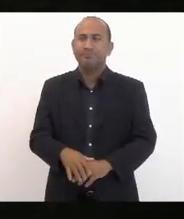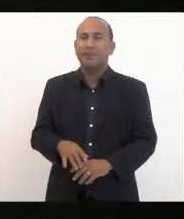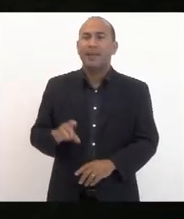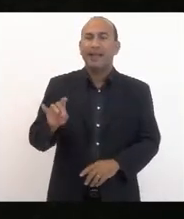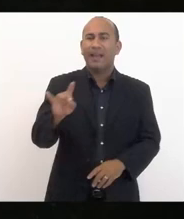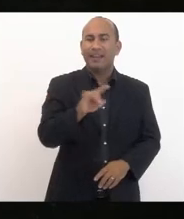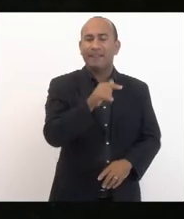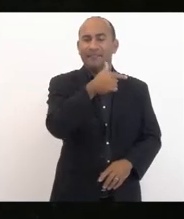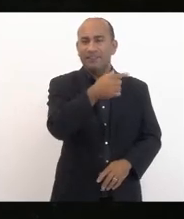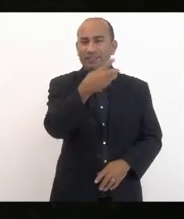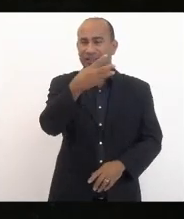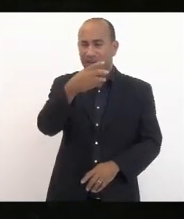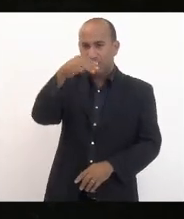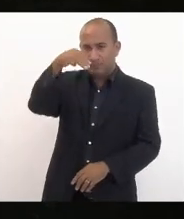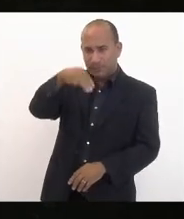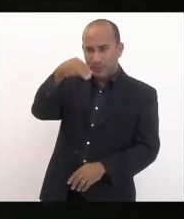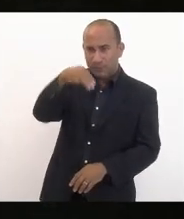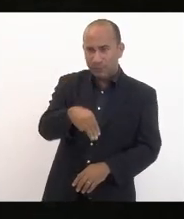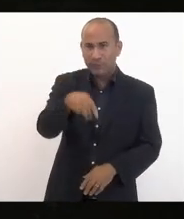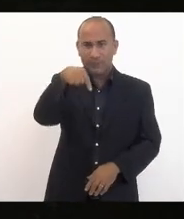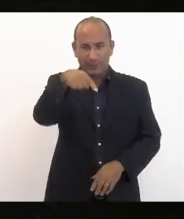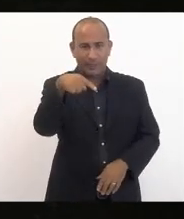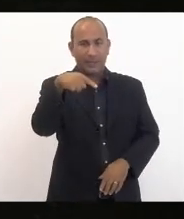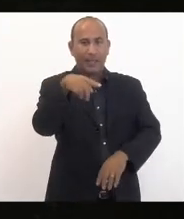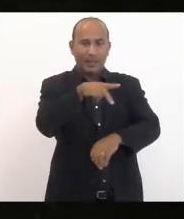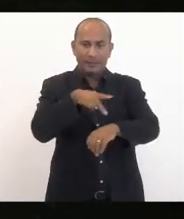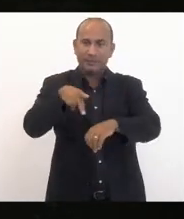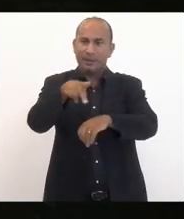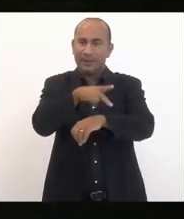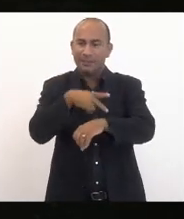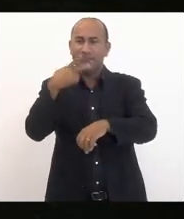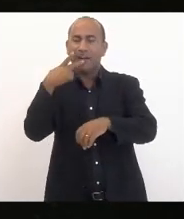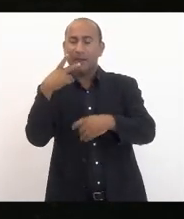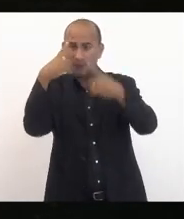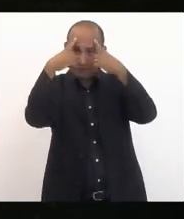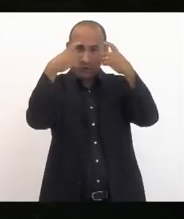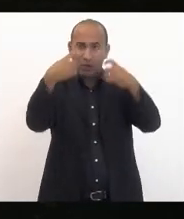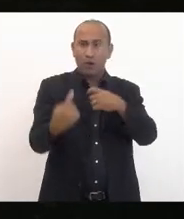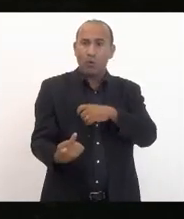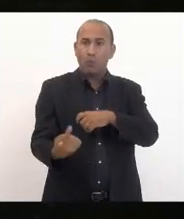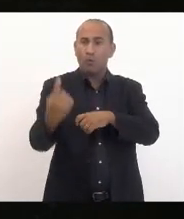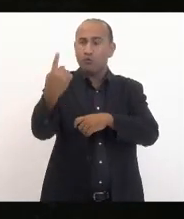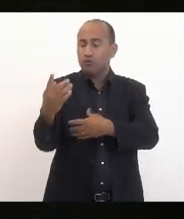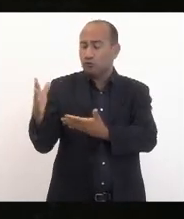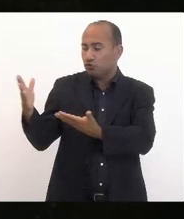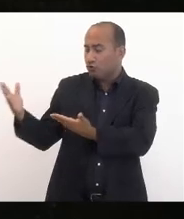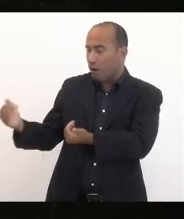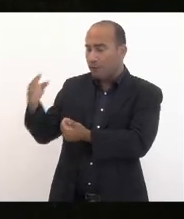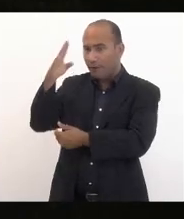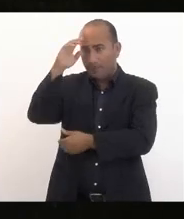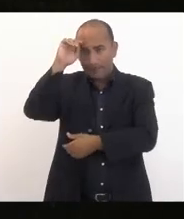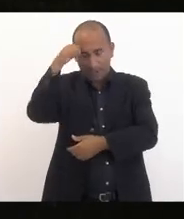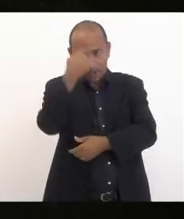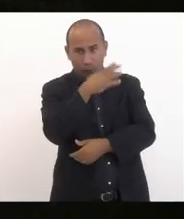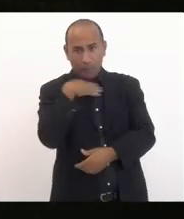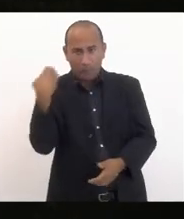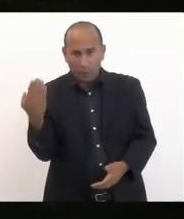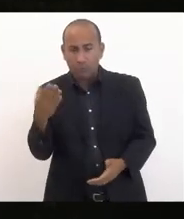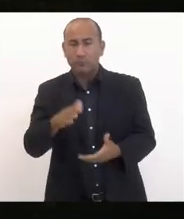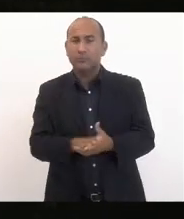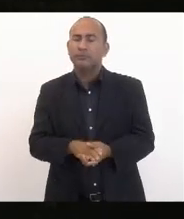nesse país, segundo o Atlas da Violência, um jovem negro é morto. Ou seja, não se